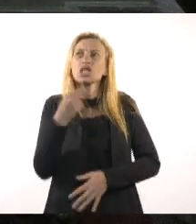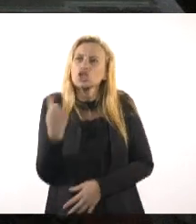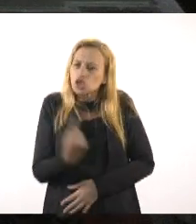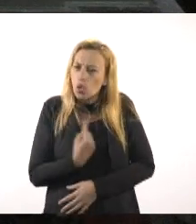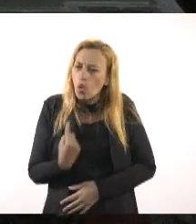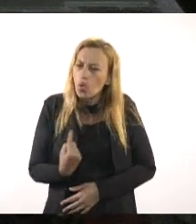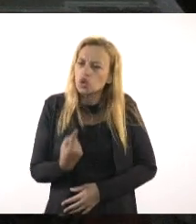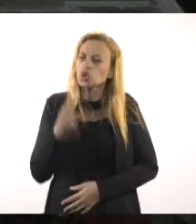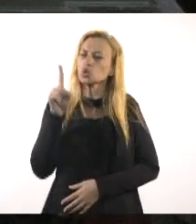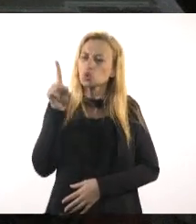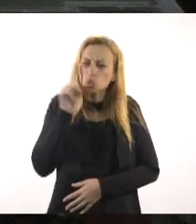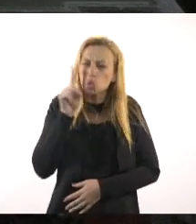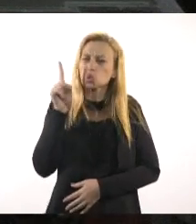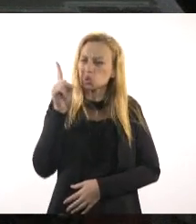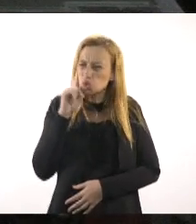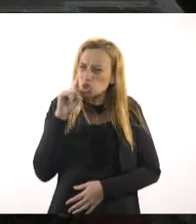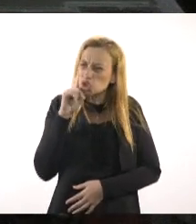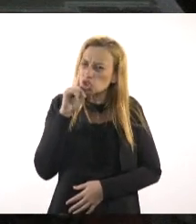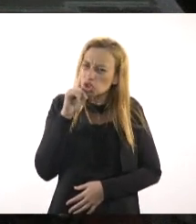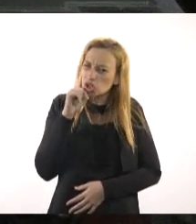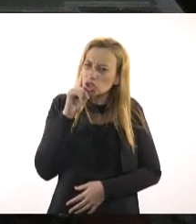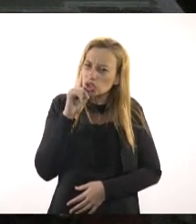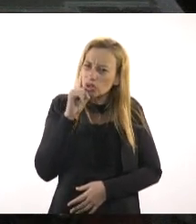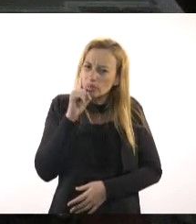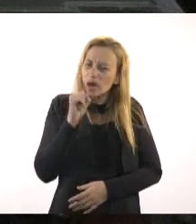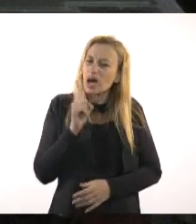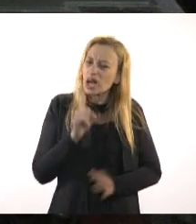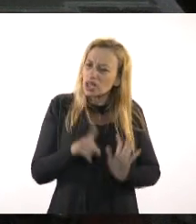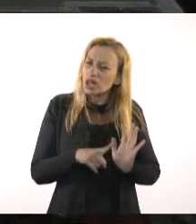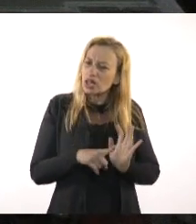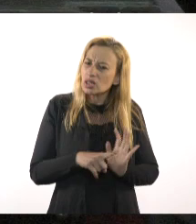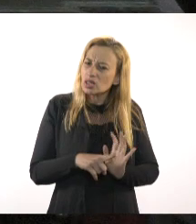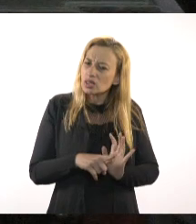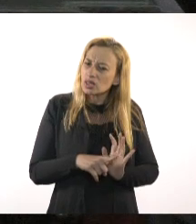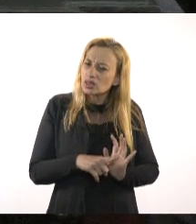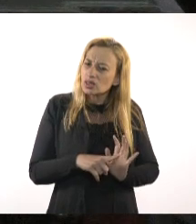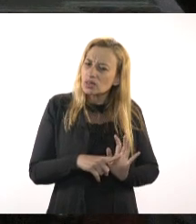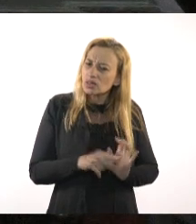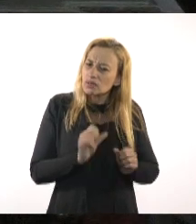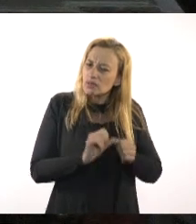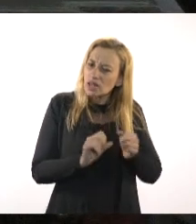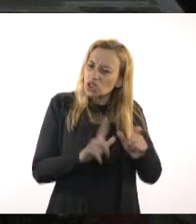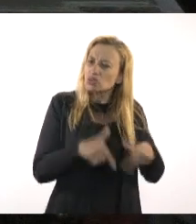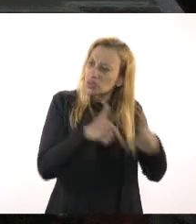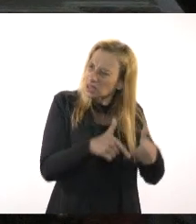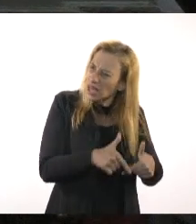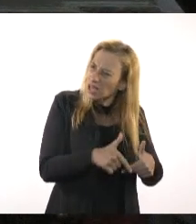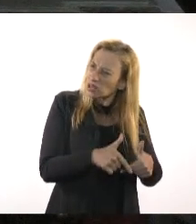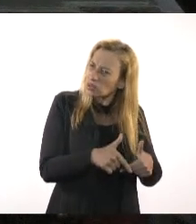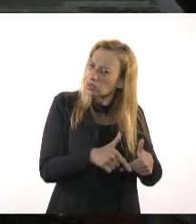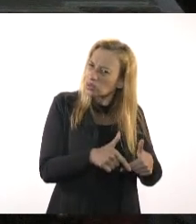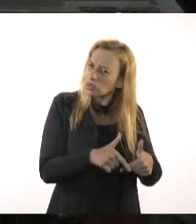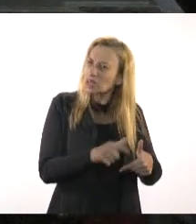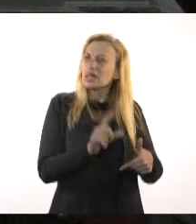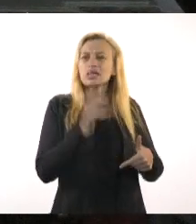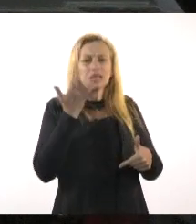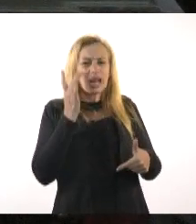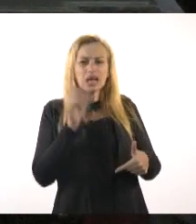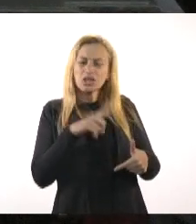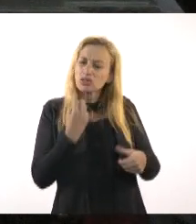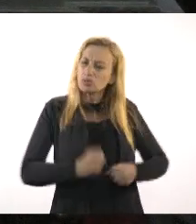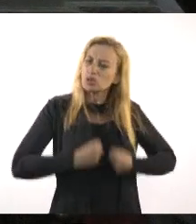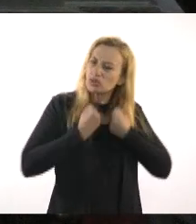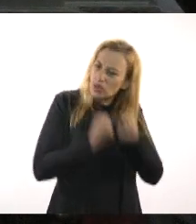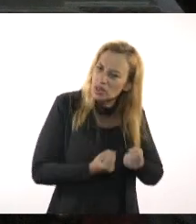a cada dia, estamos colocando a prioridade correta quando alocamos o nosso tempo? Será que estamos dedicando o tempo